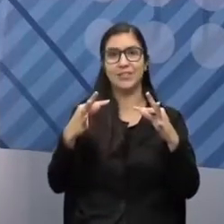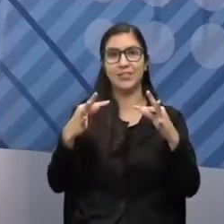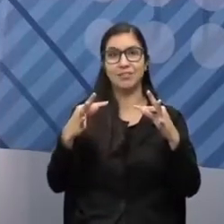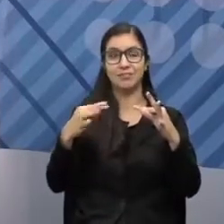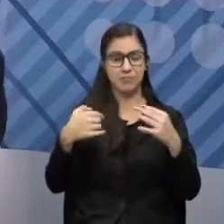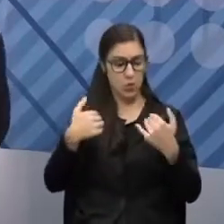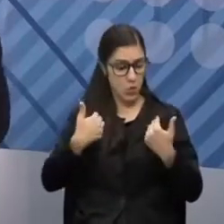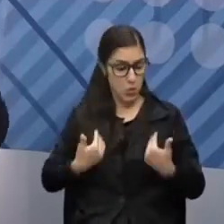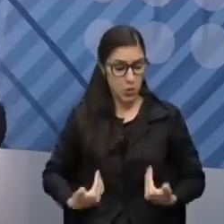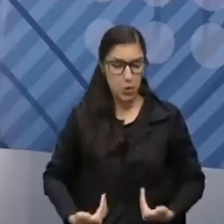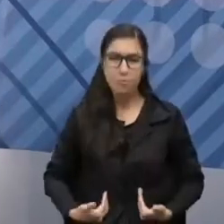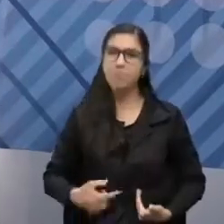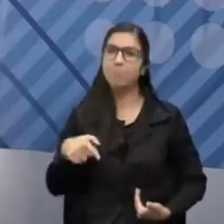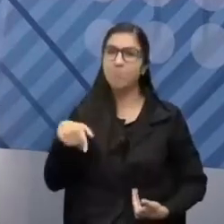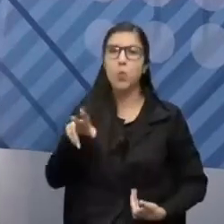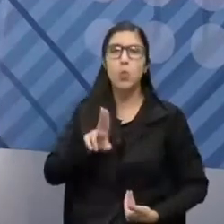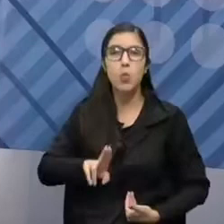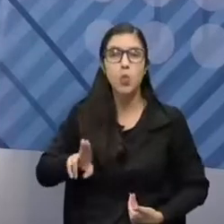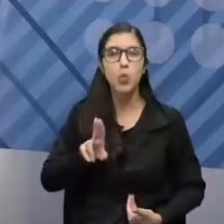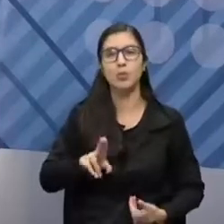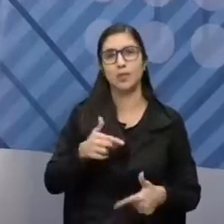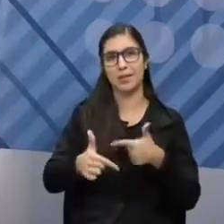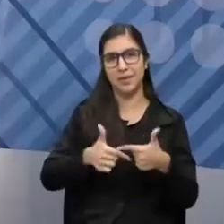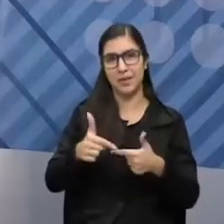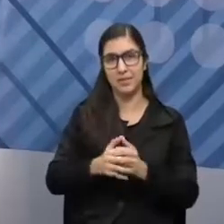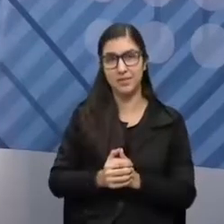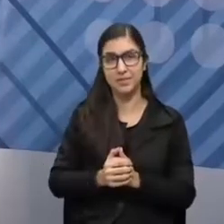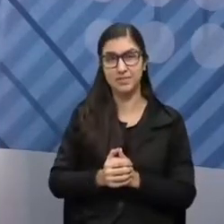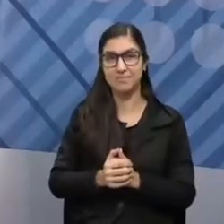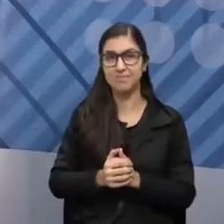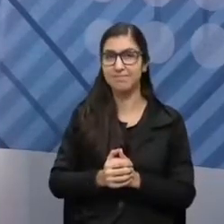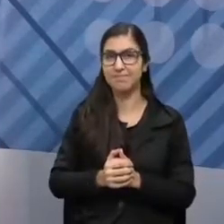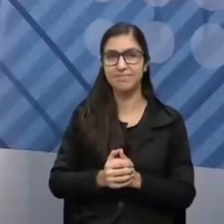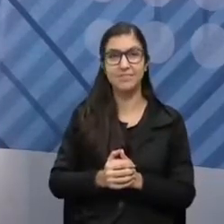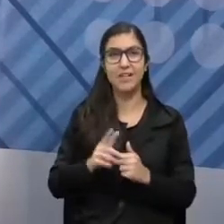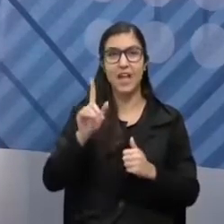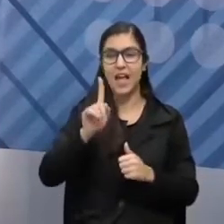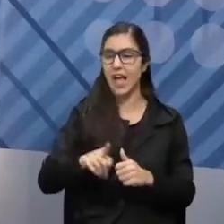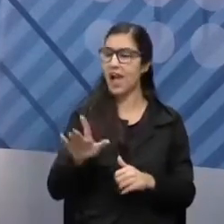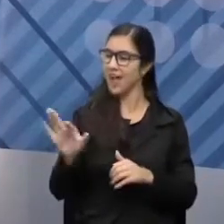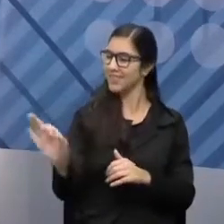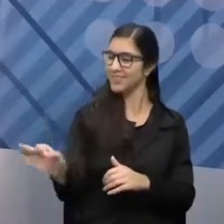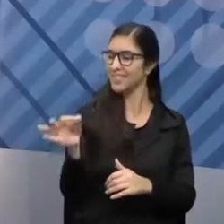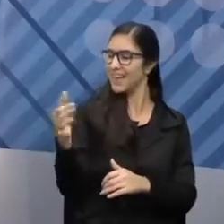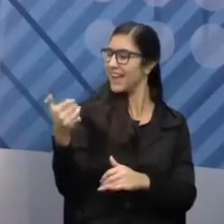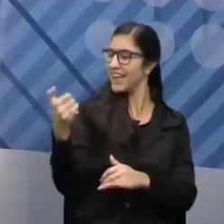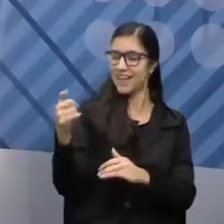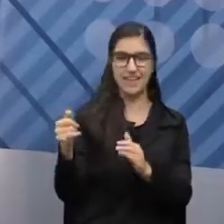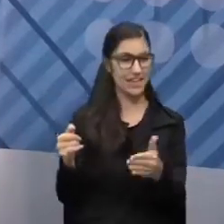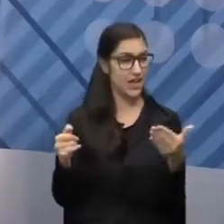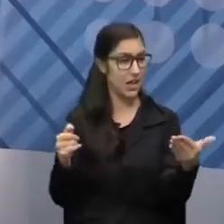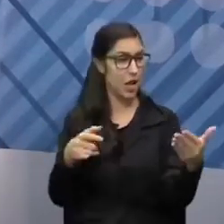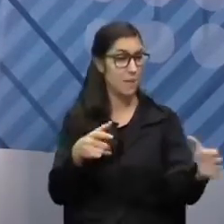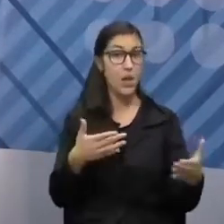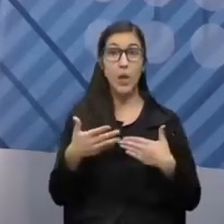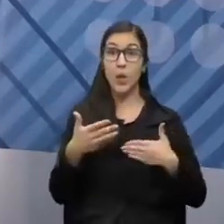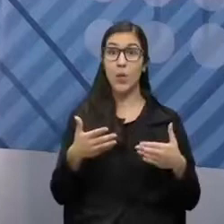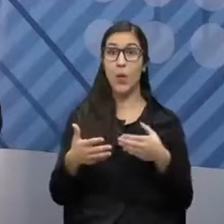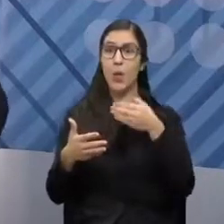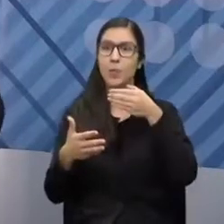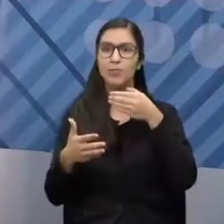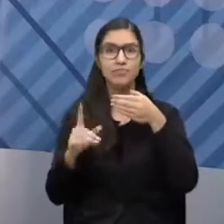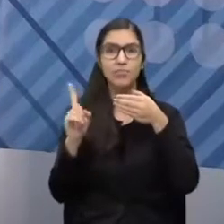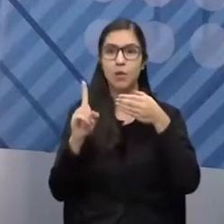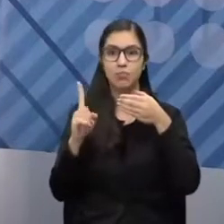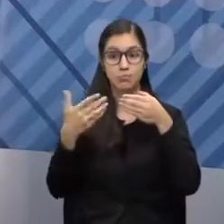nosso corpo é um instrumento de trabalho. Então, não é mais a caneta, não é mais o copo, certo?